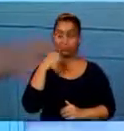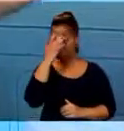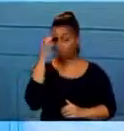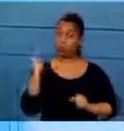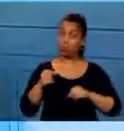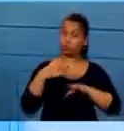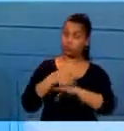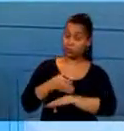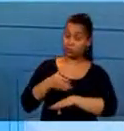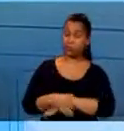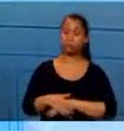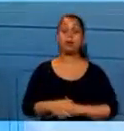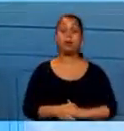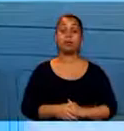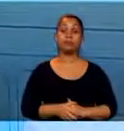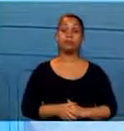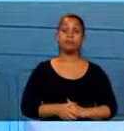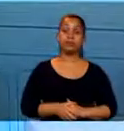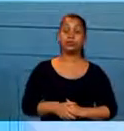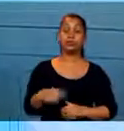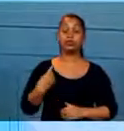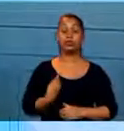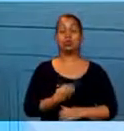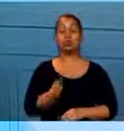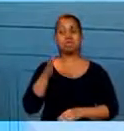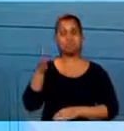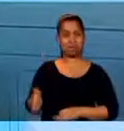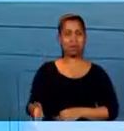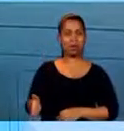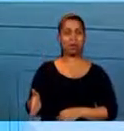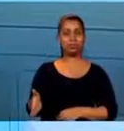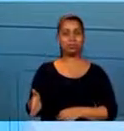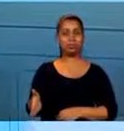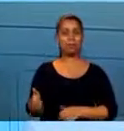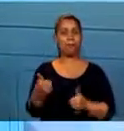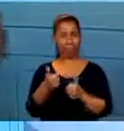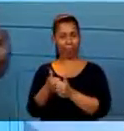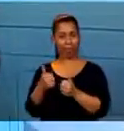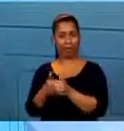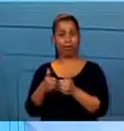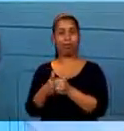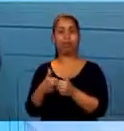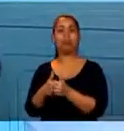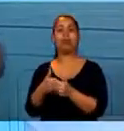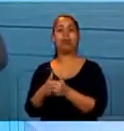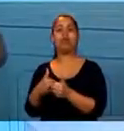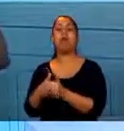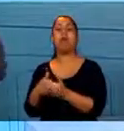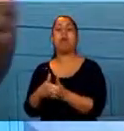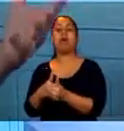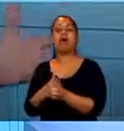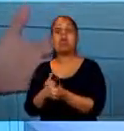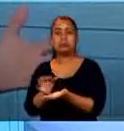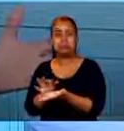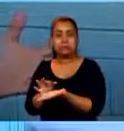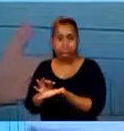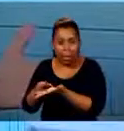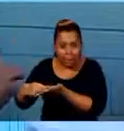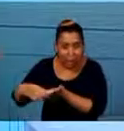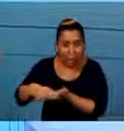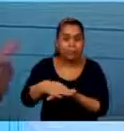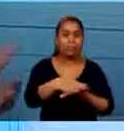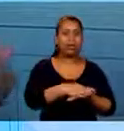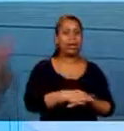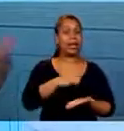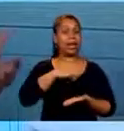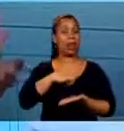participação. Quando nós andamos ali na região próximo da represa, onde existem inúmeros loteamentos